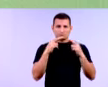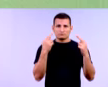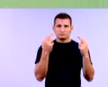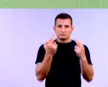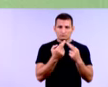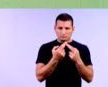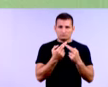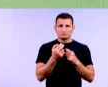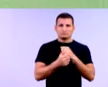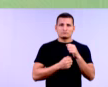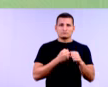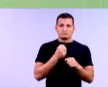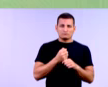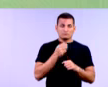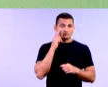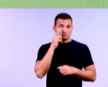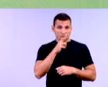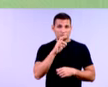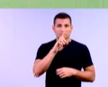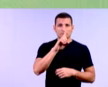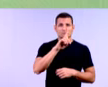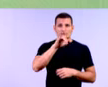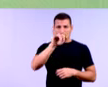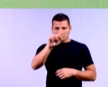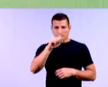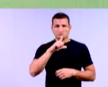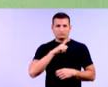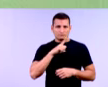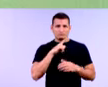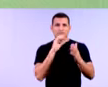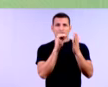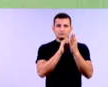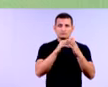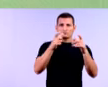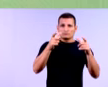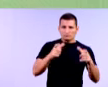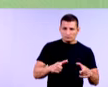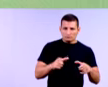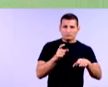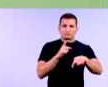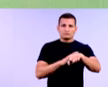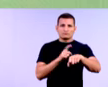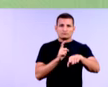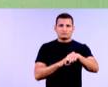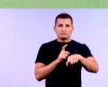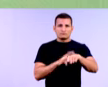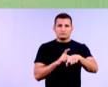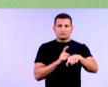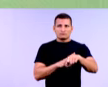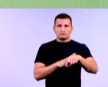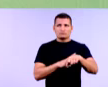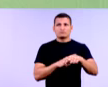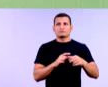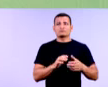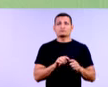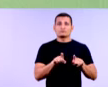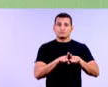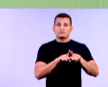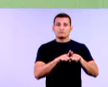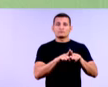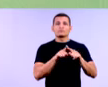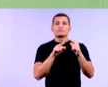realizada, olha, o dia, o local e as horas, horário. bem claro, e com a pauta.